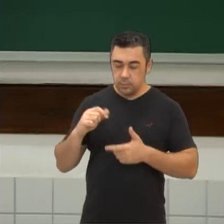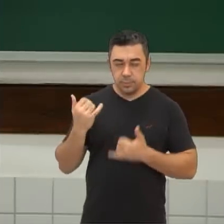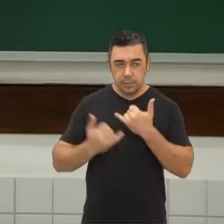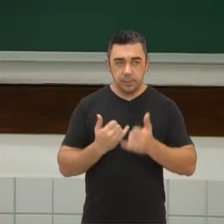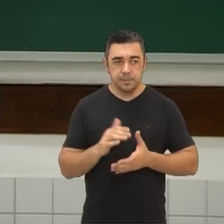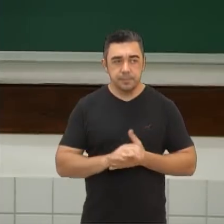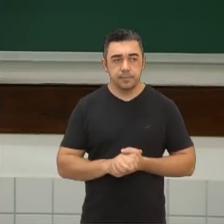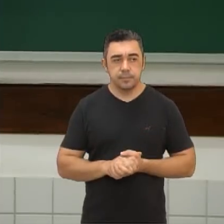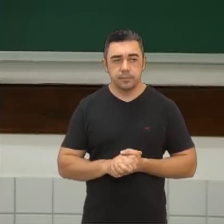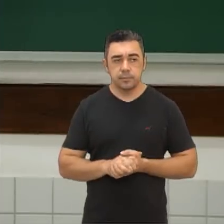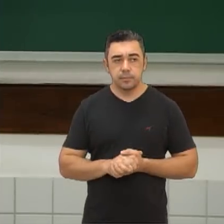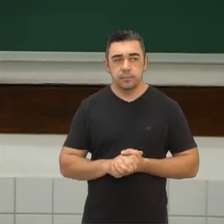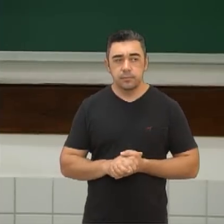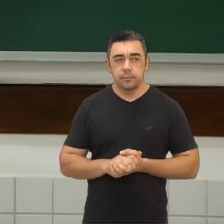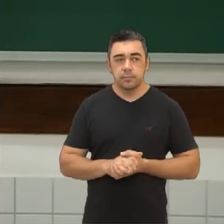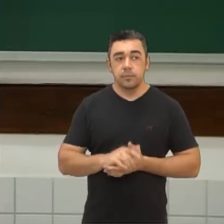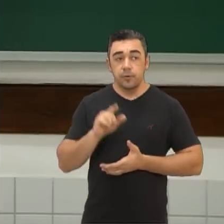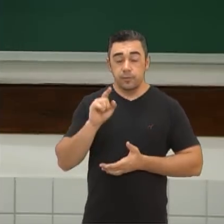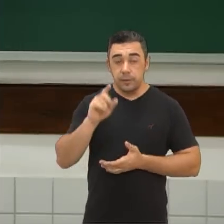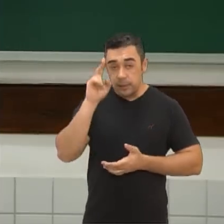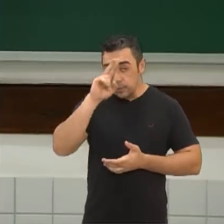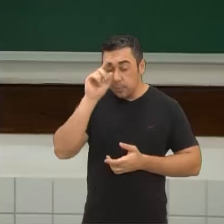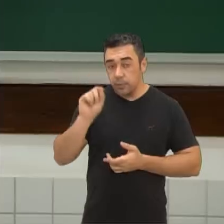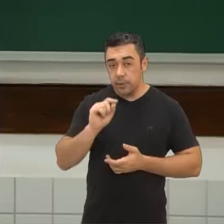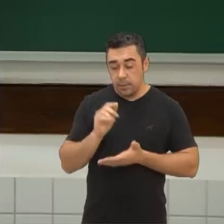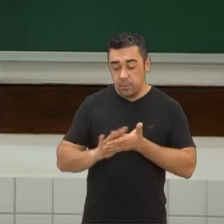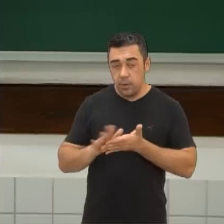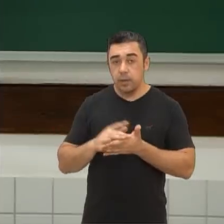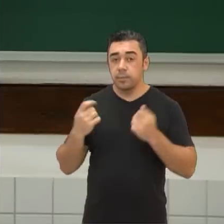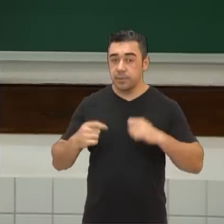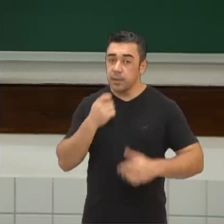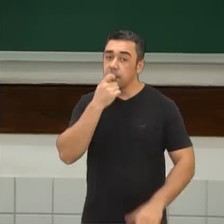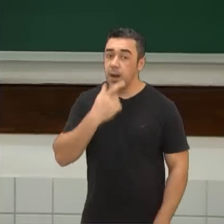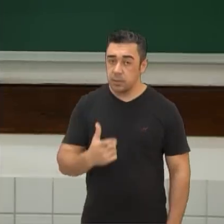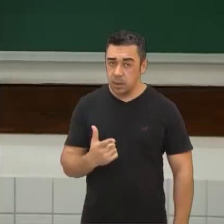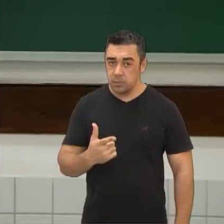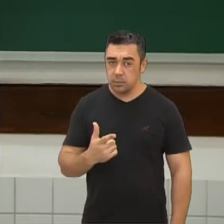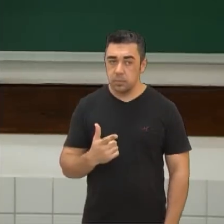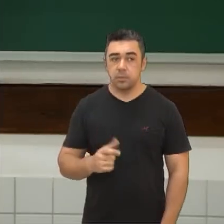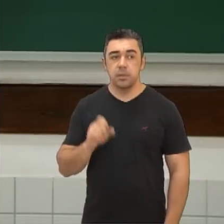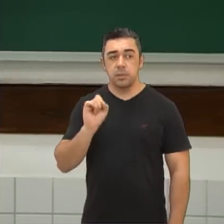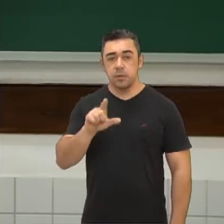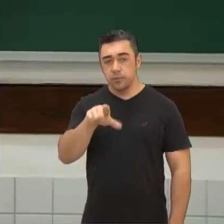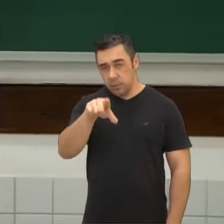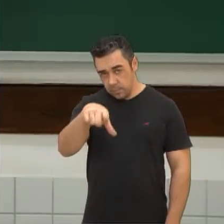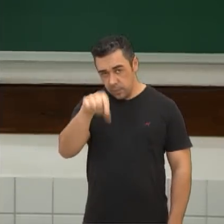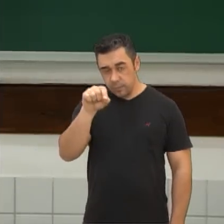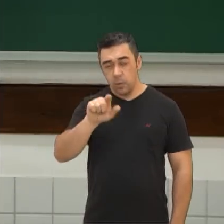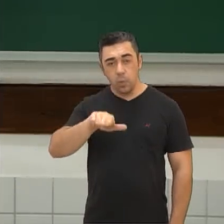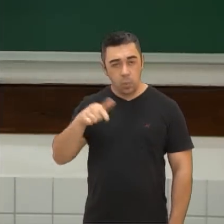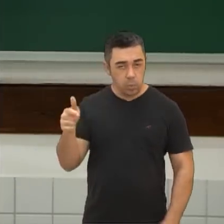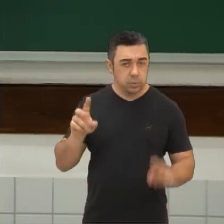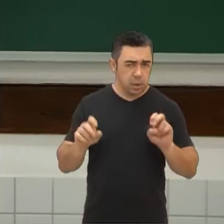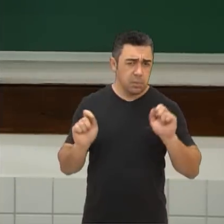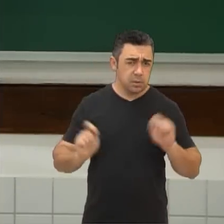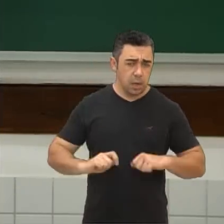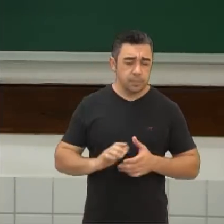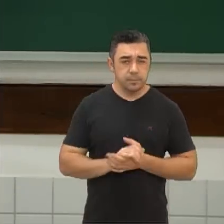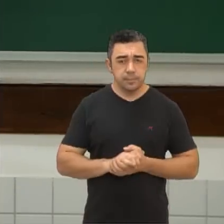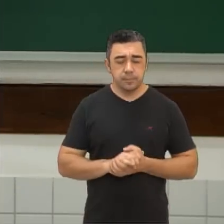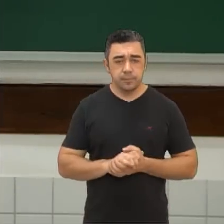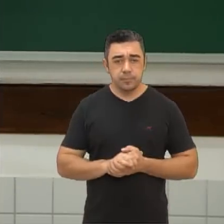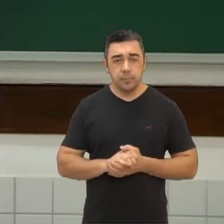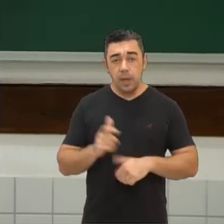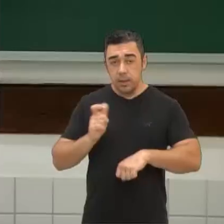essa embolada. Tá? Então chame essa pessoa também, por que uma pessoa de perto, um familiar, né? Porque aí você